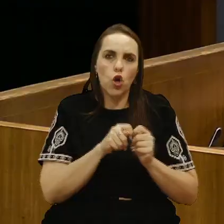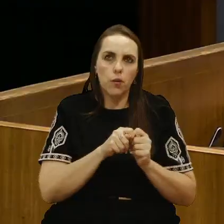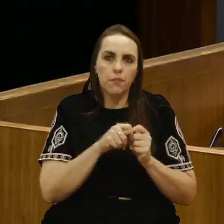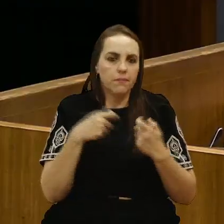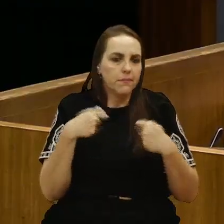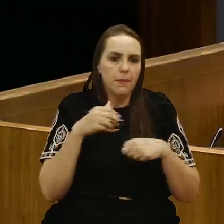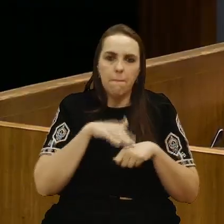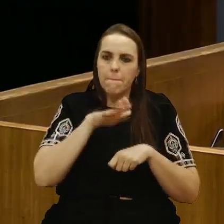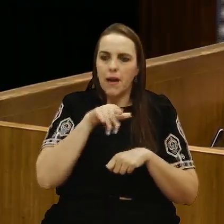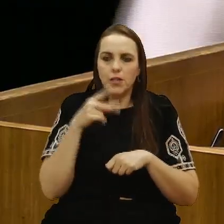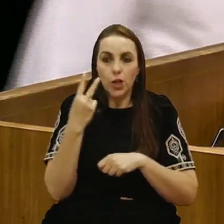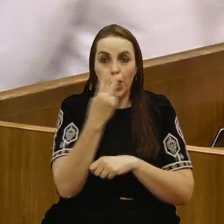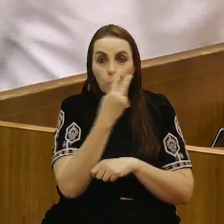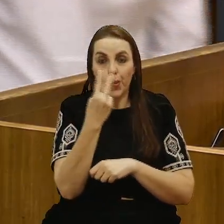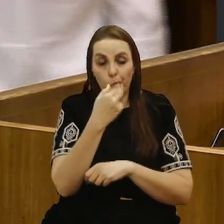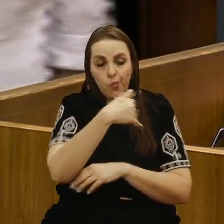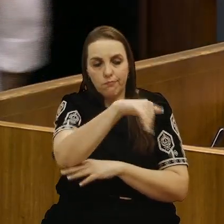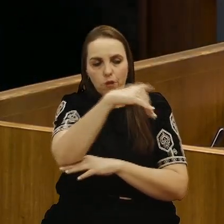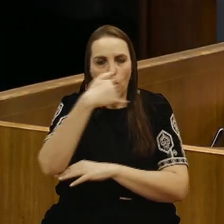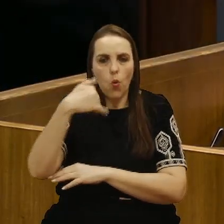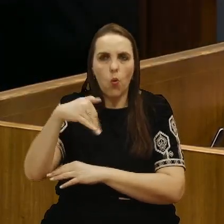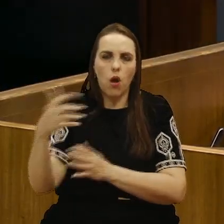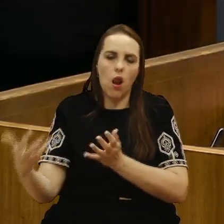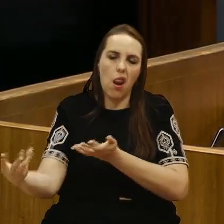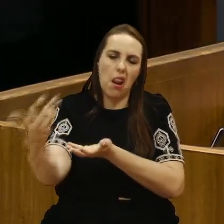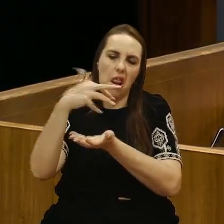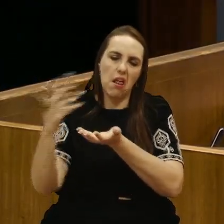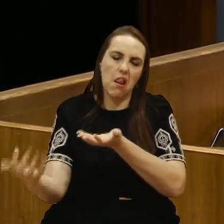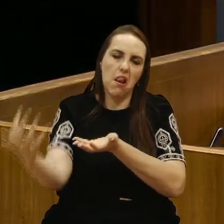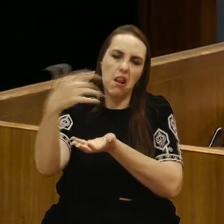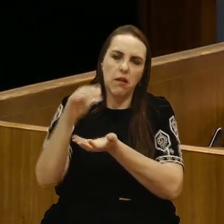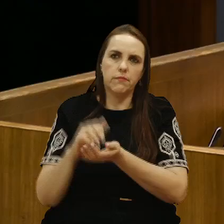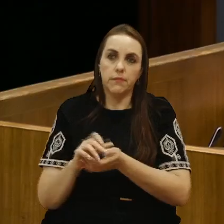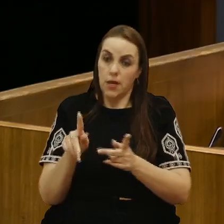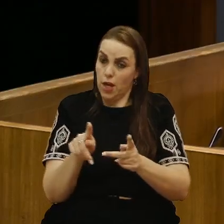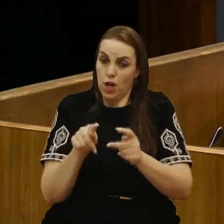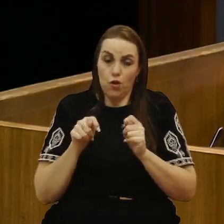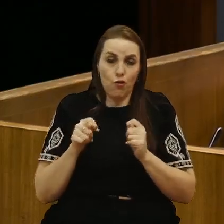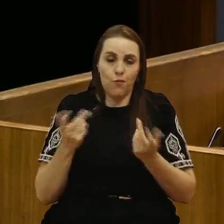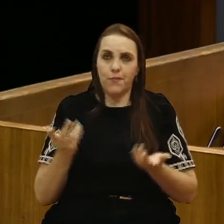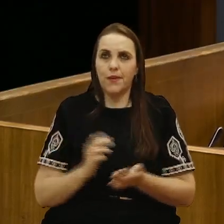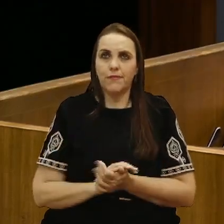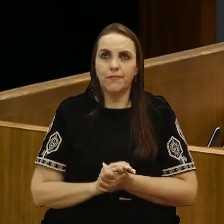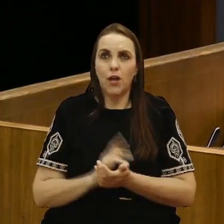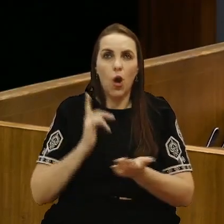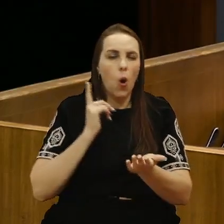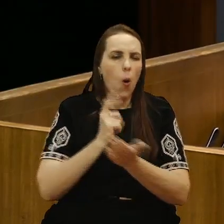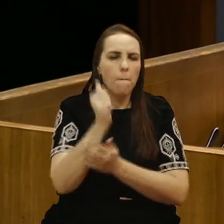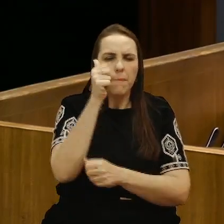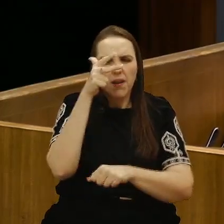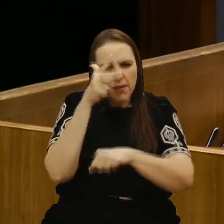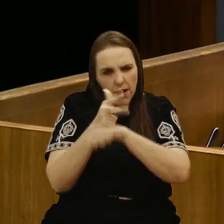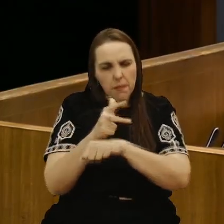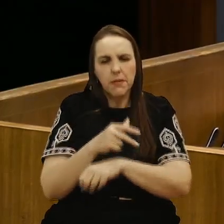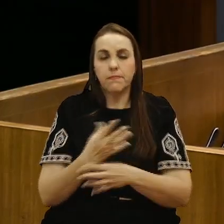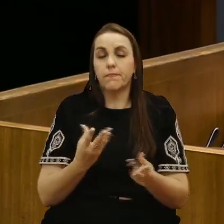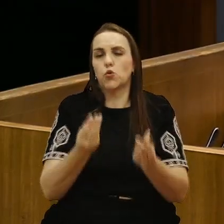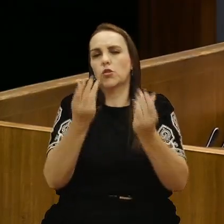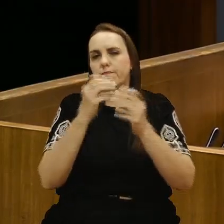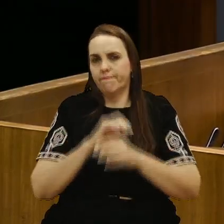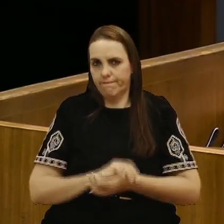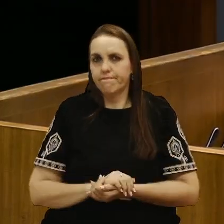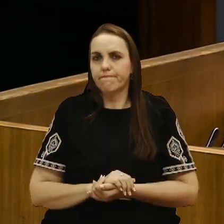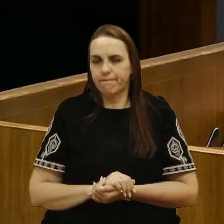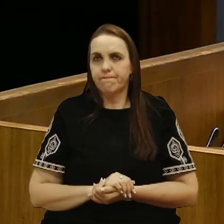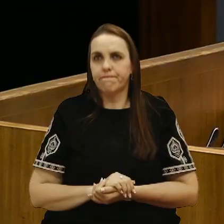nessas 2 ruas recolher os lixões? Quanto a Codeca economizou? Dá para comprar quantas câmeras?